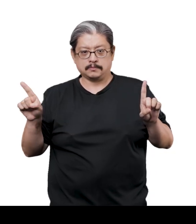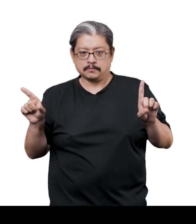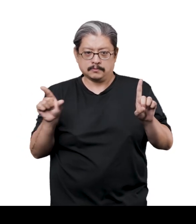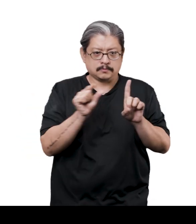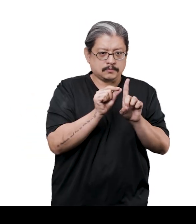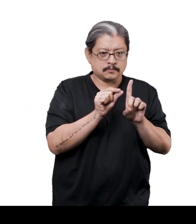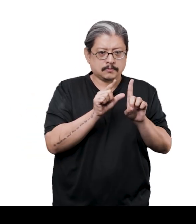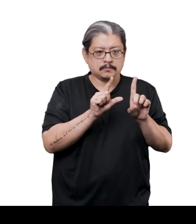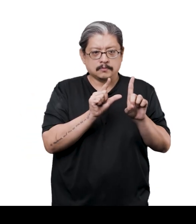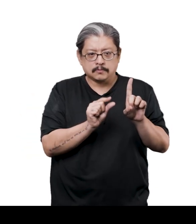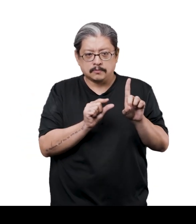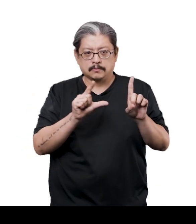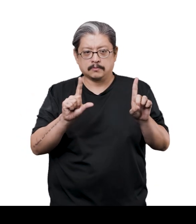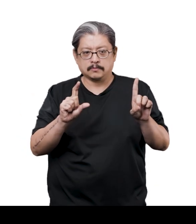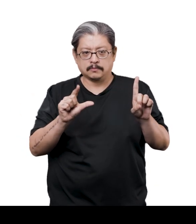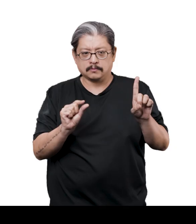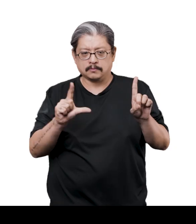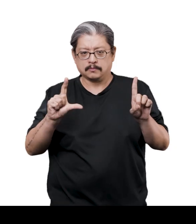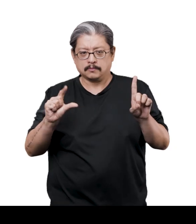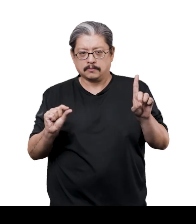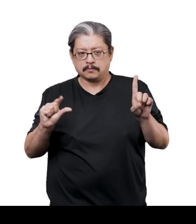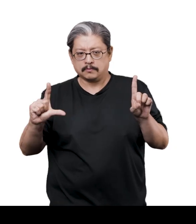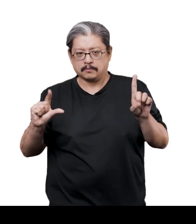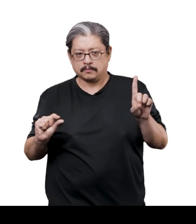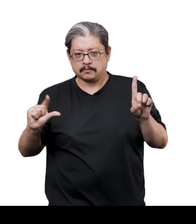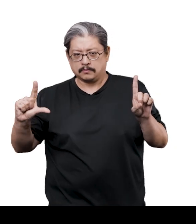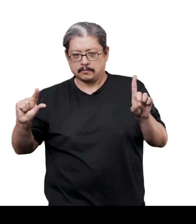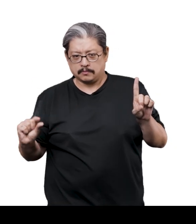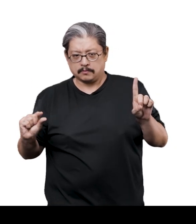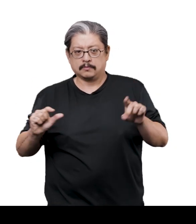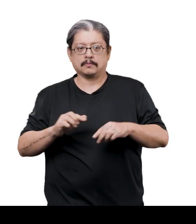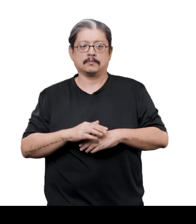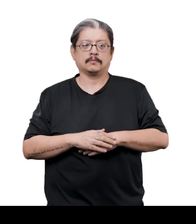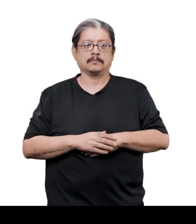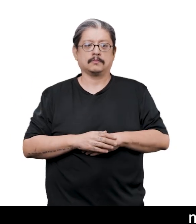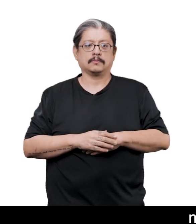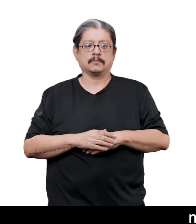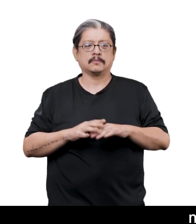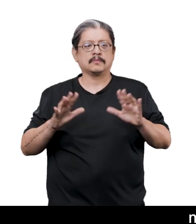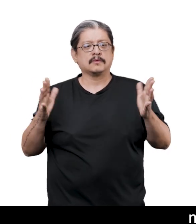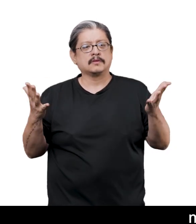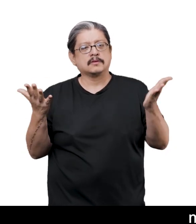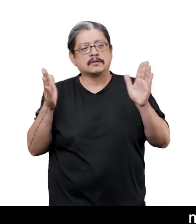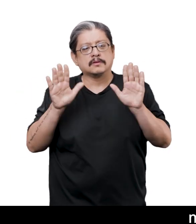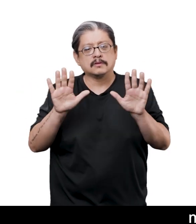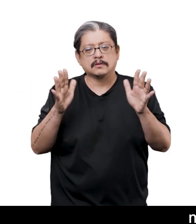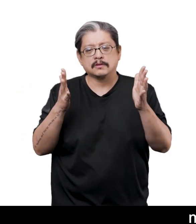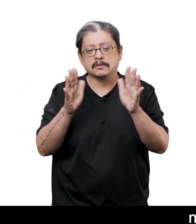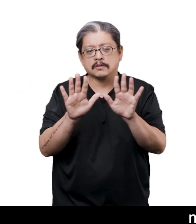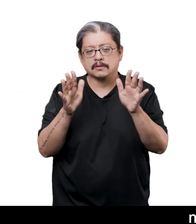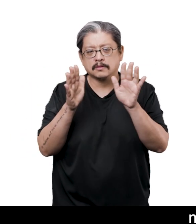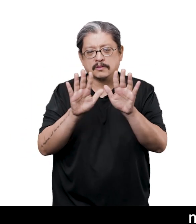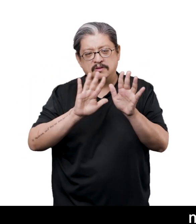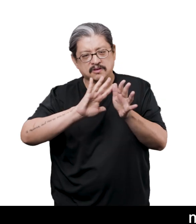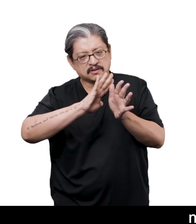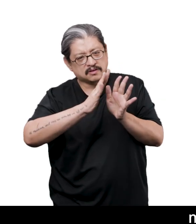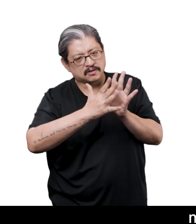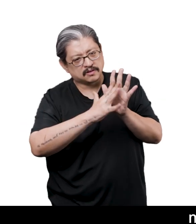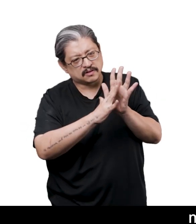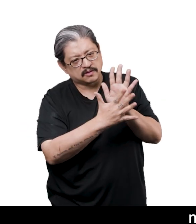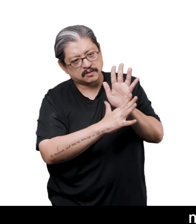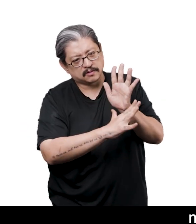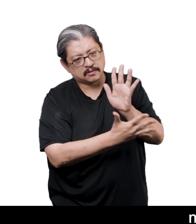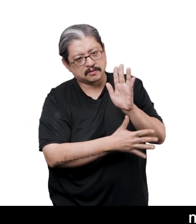uma espécie de ritmo visual. A textura é rugosa, marcada por sulcos longitudinais